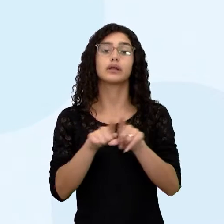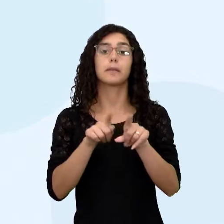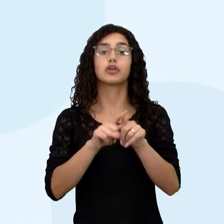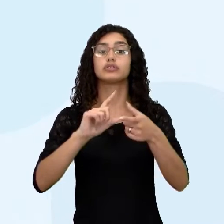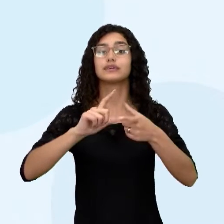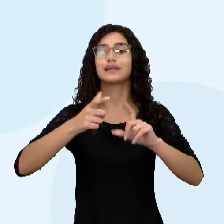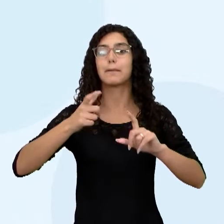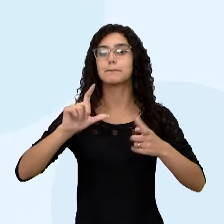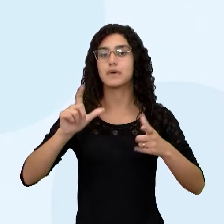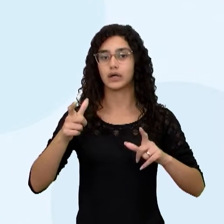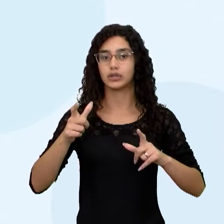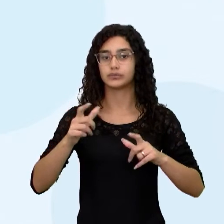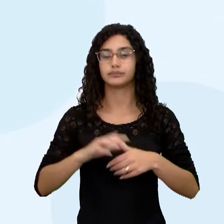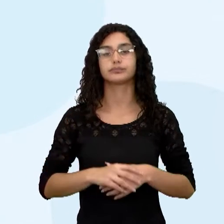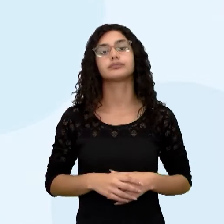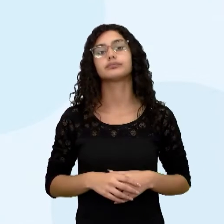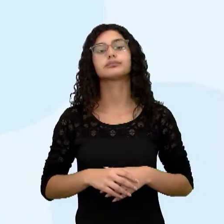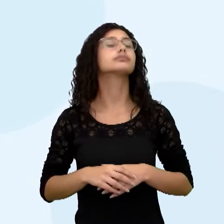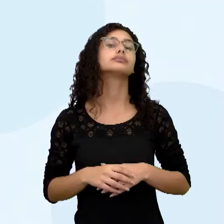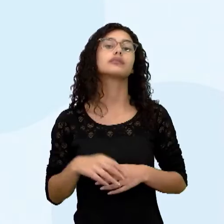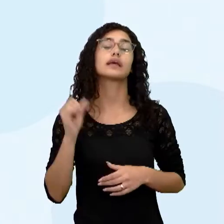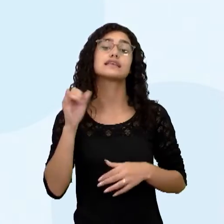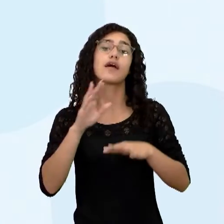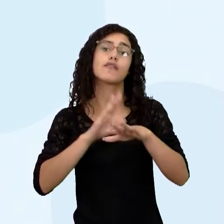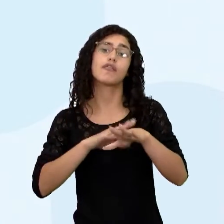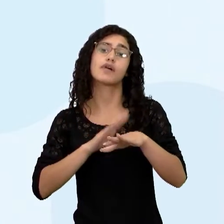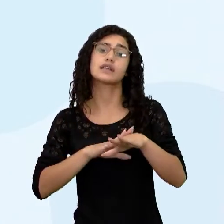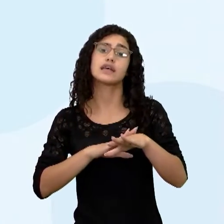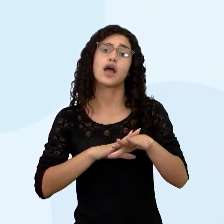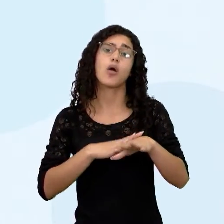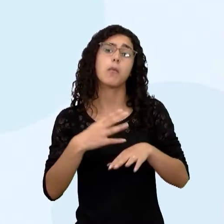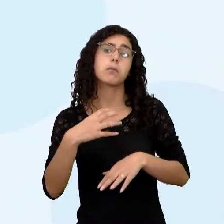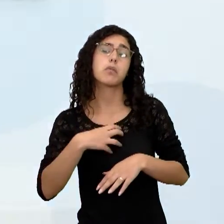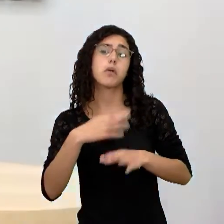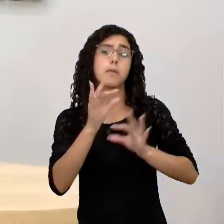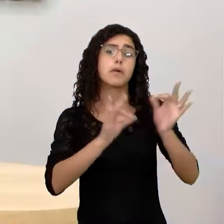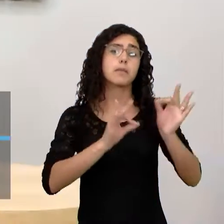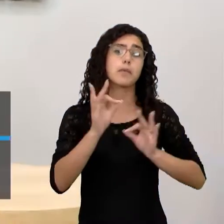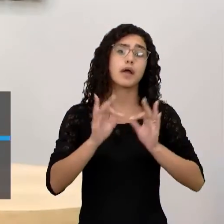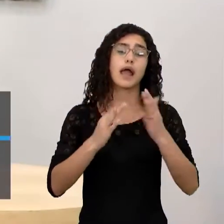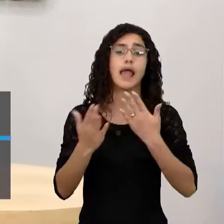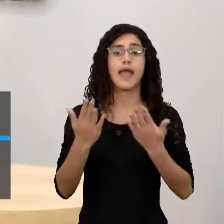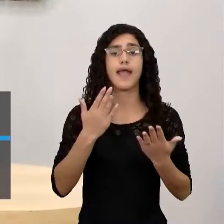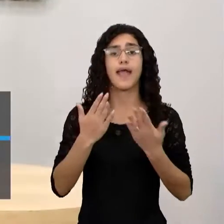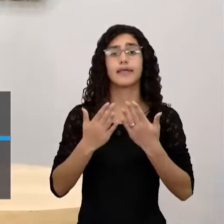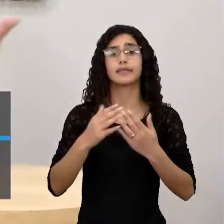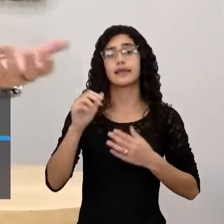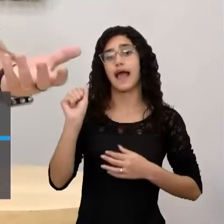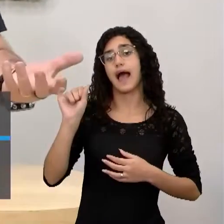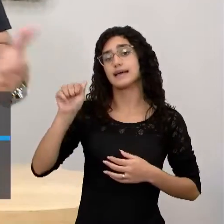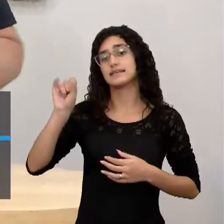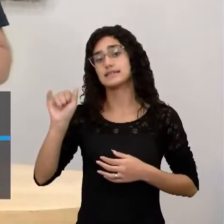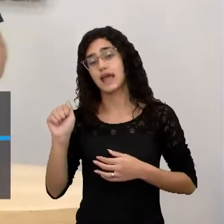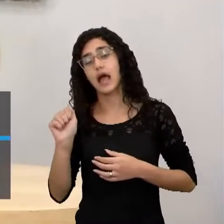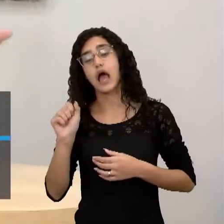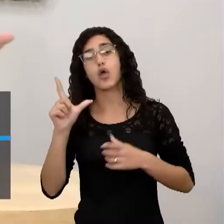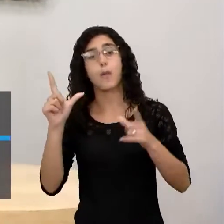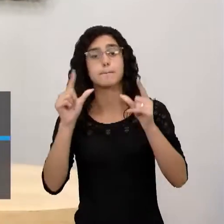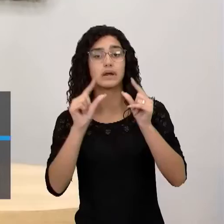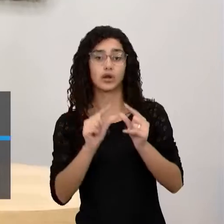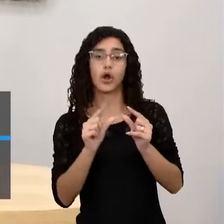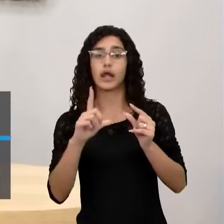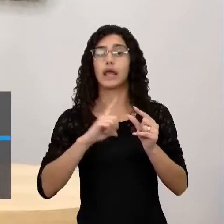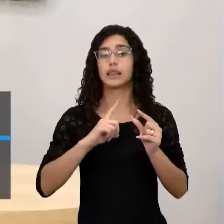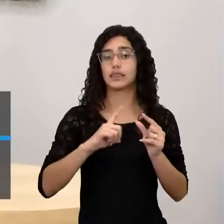tamanho do continente, né? Então, se for fazer aí uma projeção entre a Ásia, que é o maior, e a Oceania, o